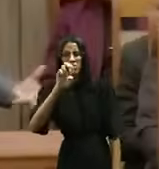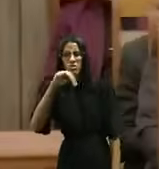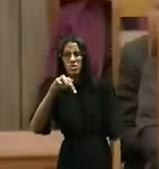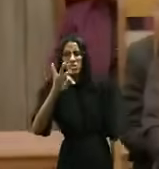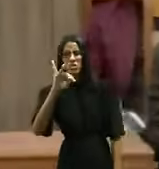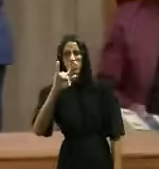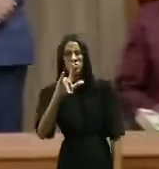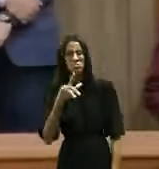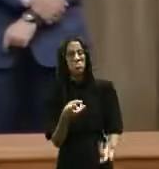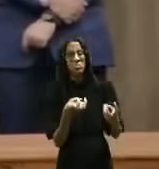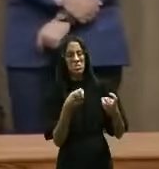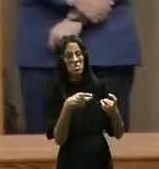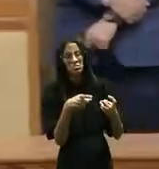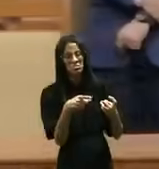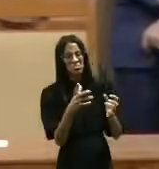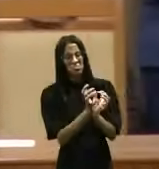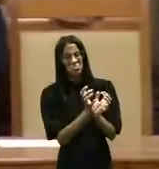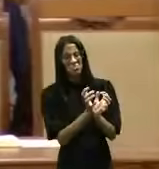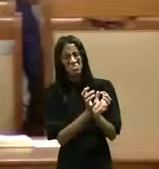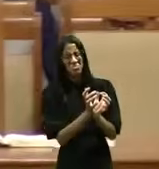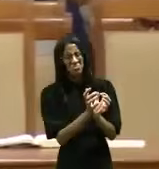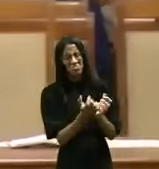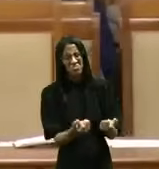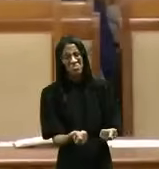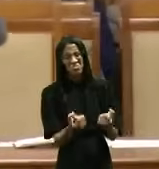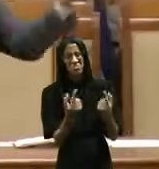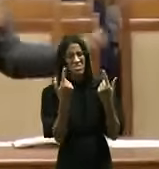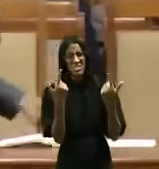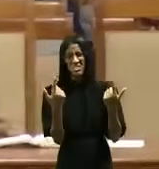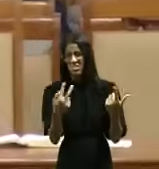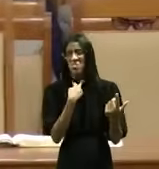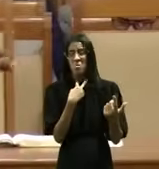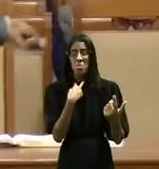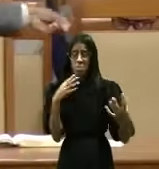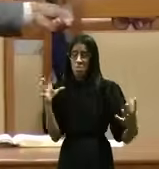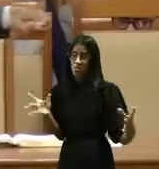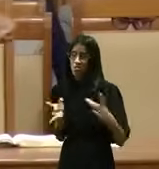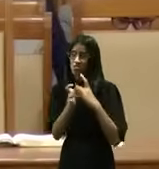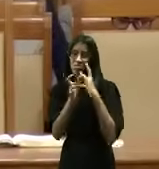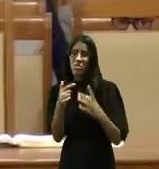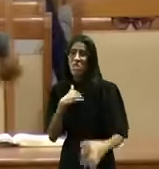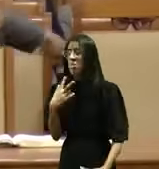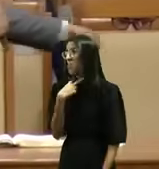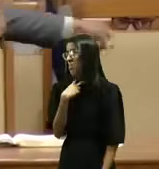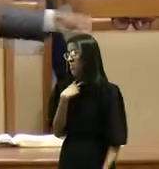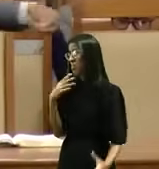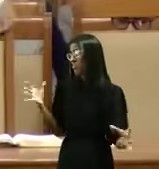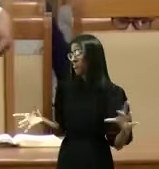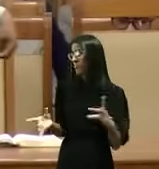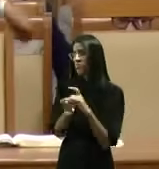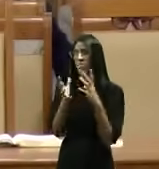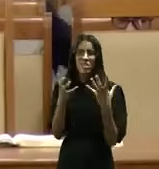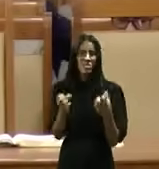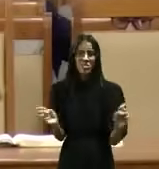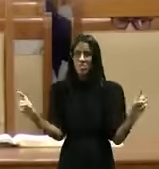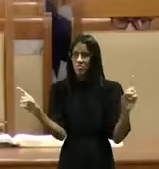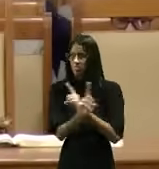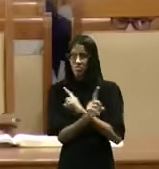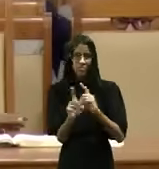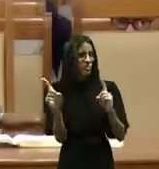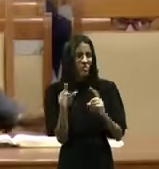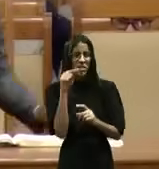tornasse um prosélito para eles só poderia estar no convívio deles se eles se voltassem com todo o